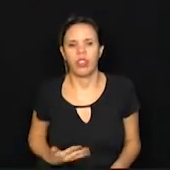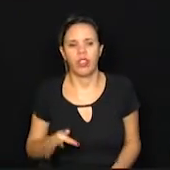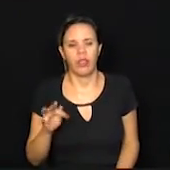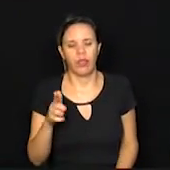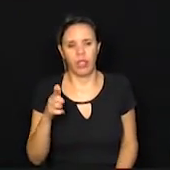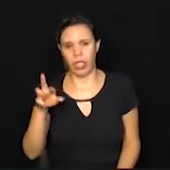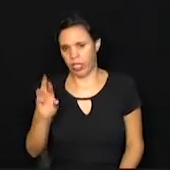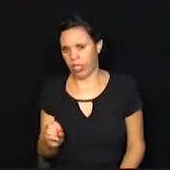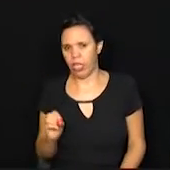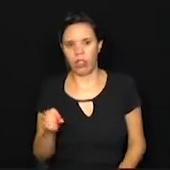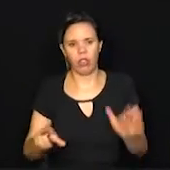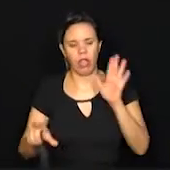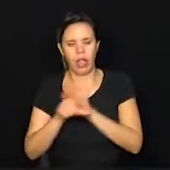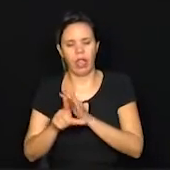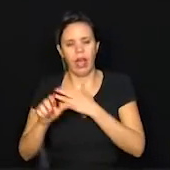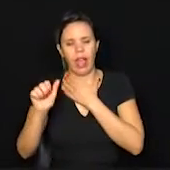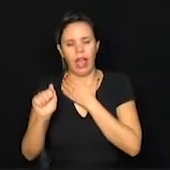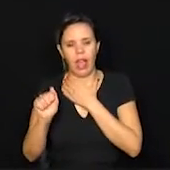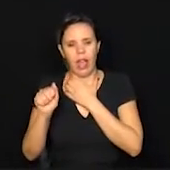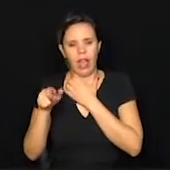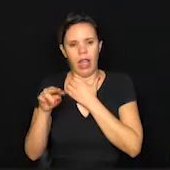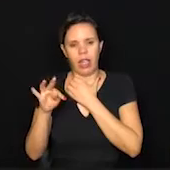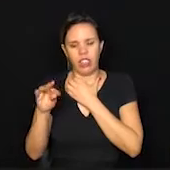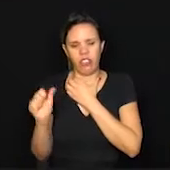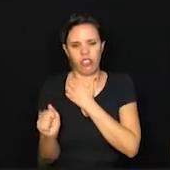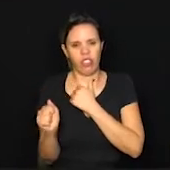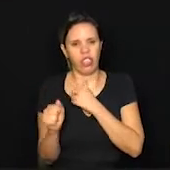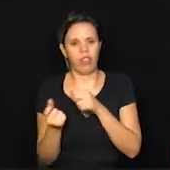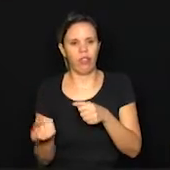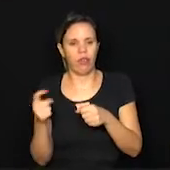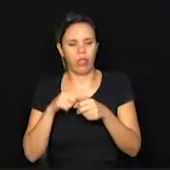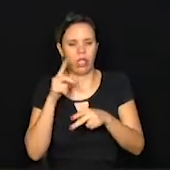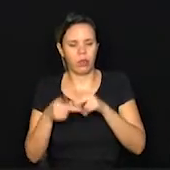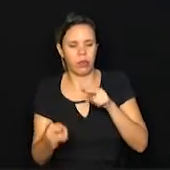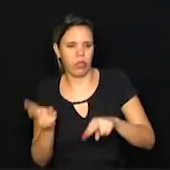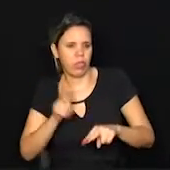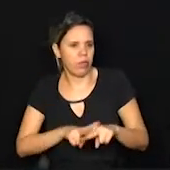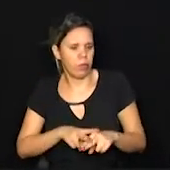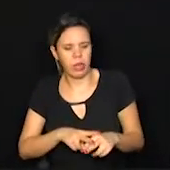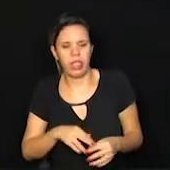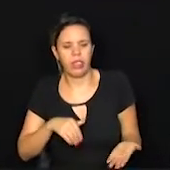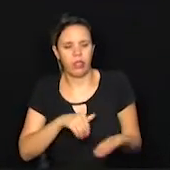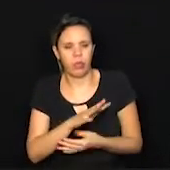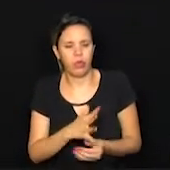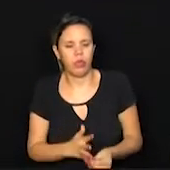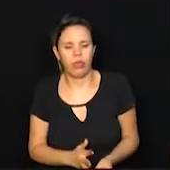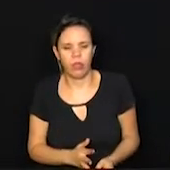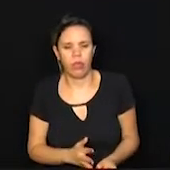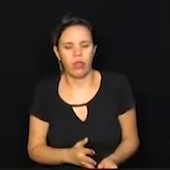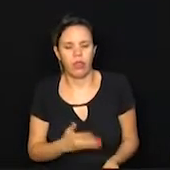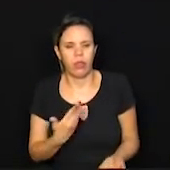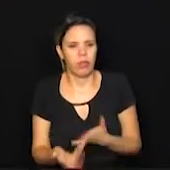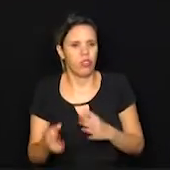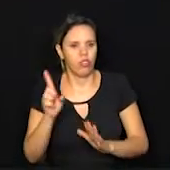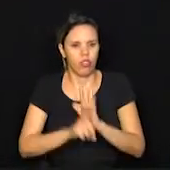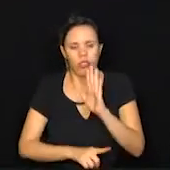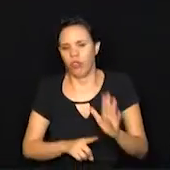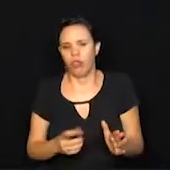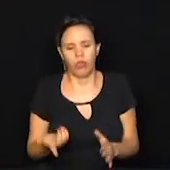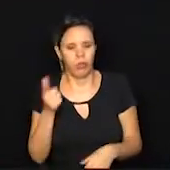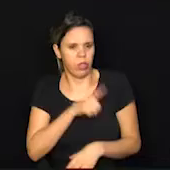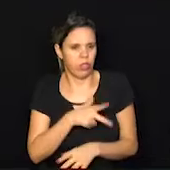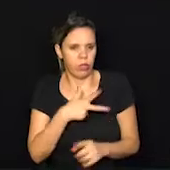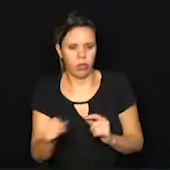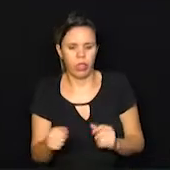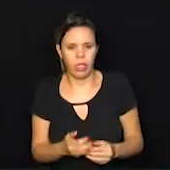no Congresso Nacional E aí começa a voltar aos exilados e aqueles que tinham sido presos e perdidos gente políticos começam